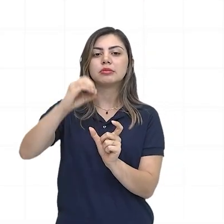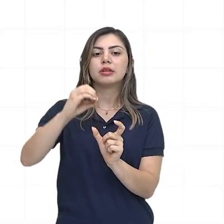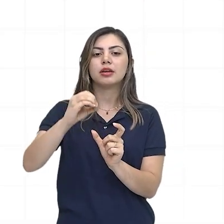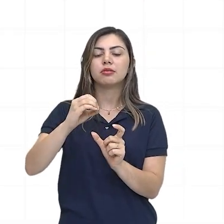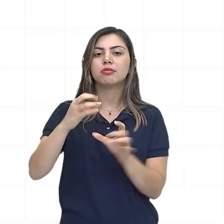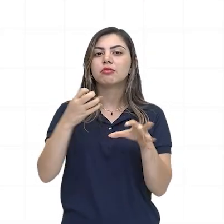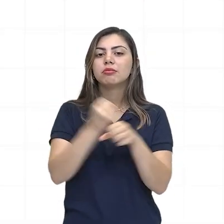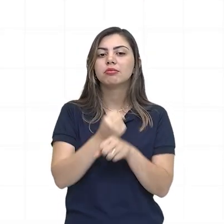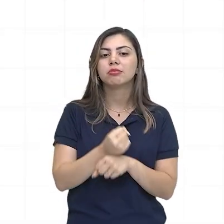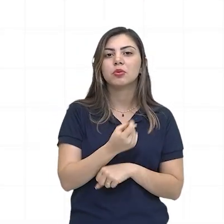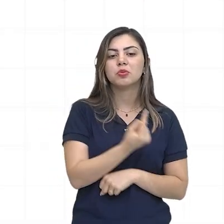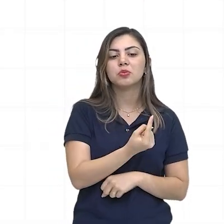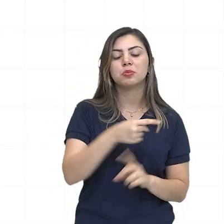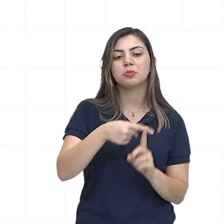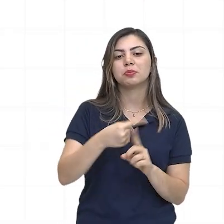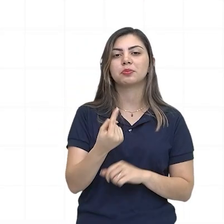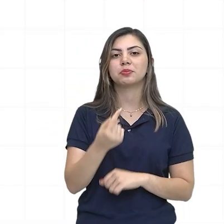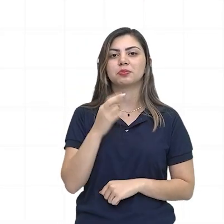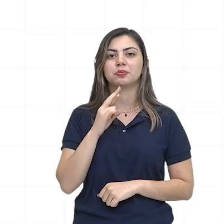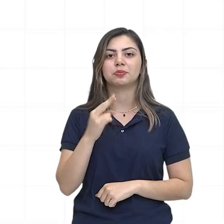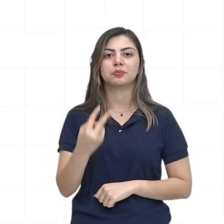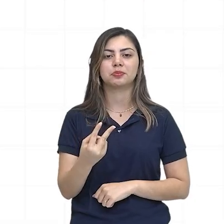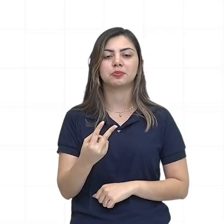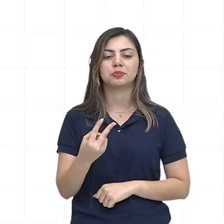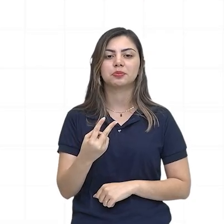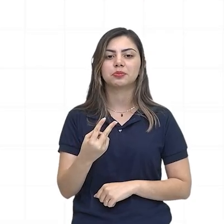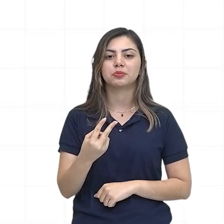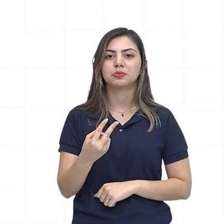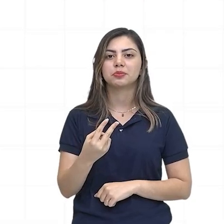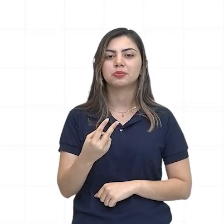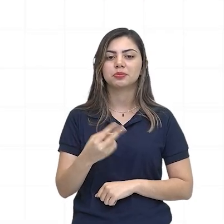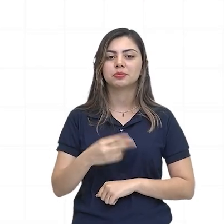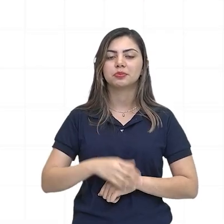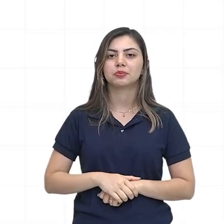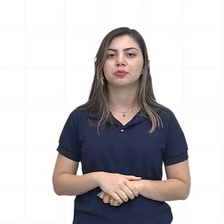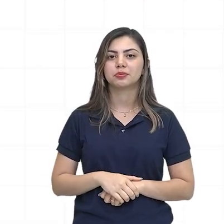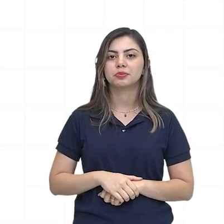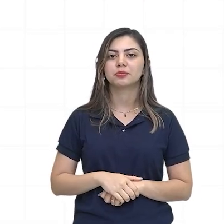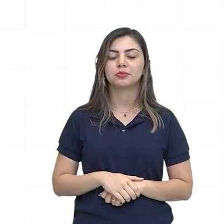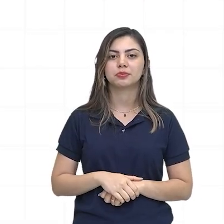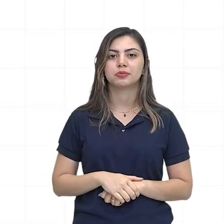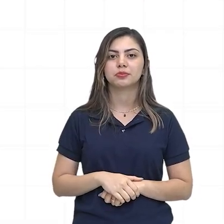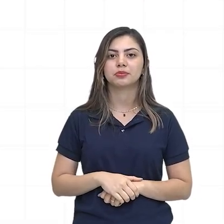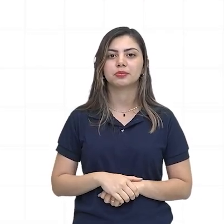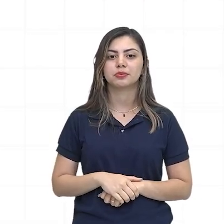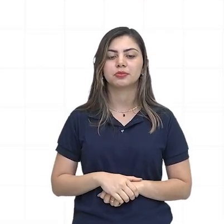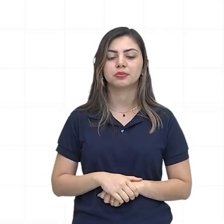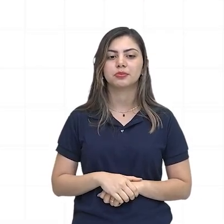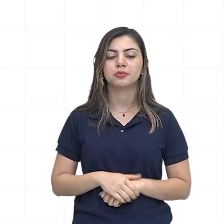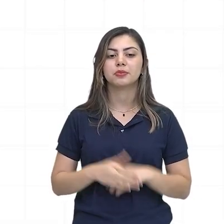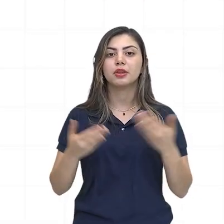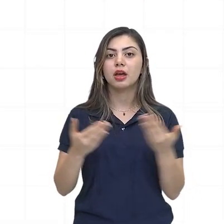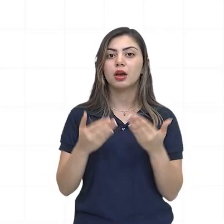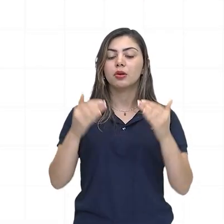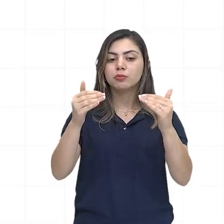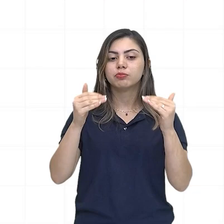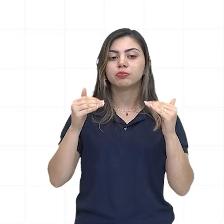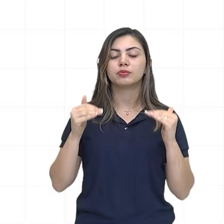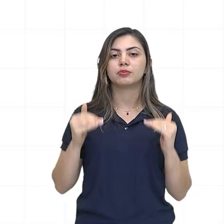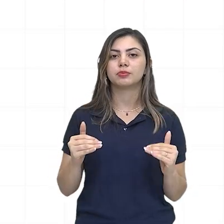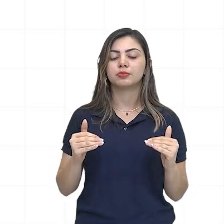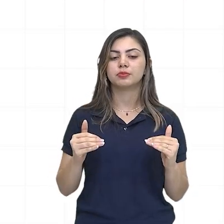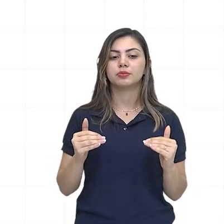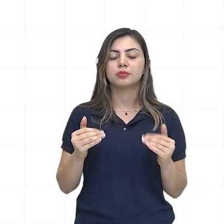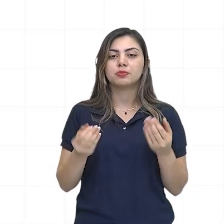a 2. Ou seja, o resultado dessa expressão aqui é simplesmente 2. E essa outra expressão que a gente